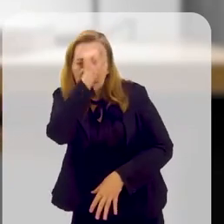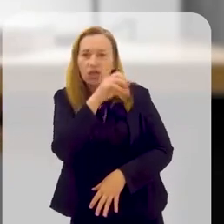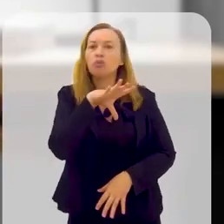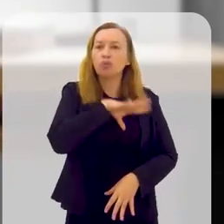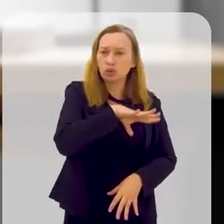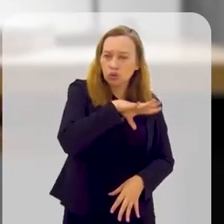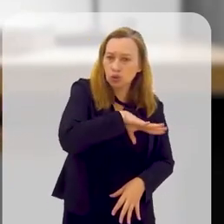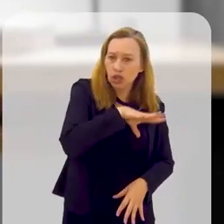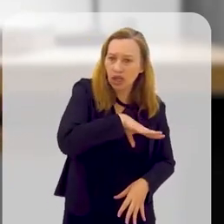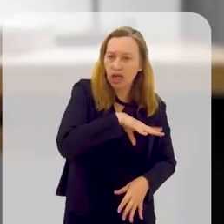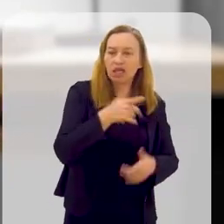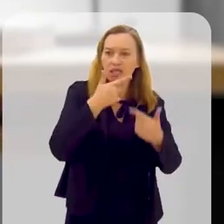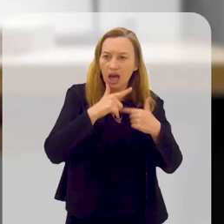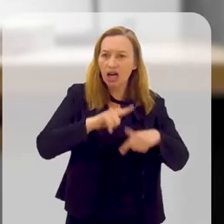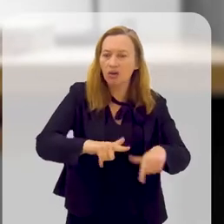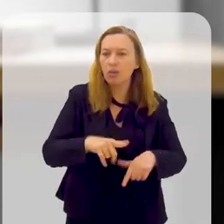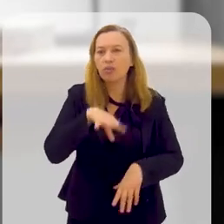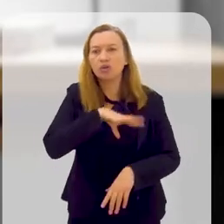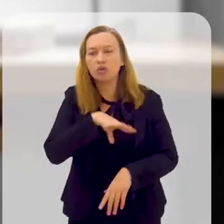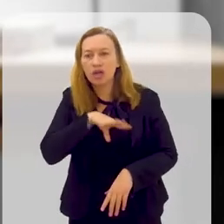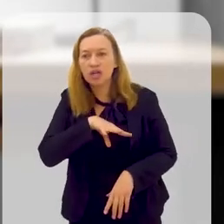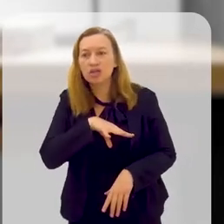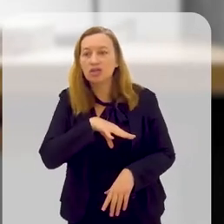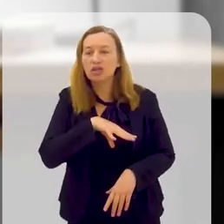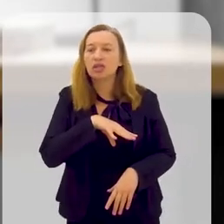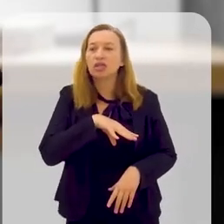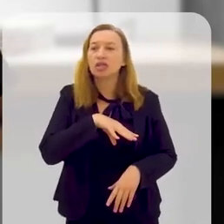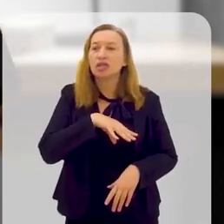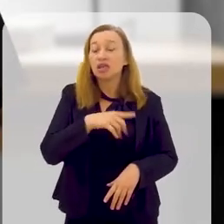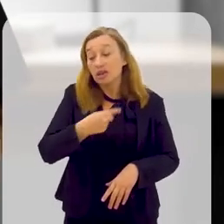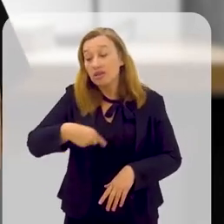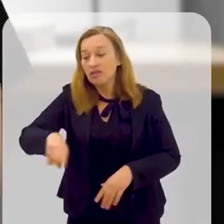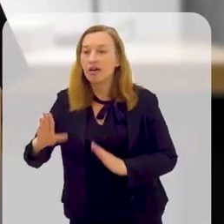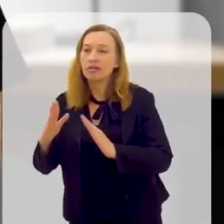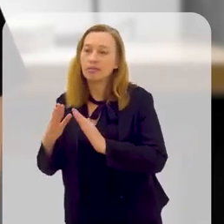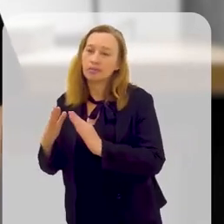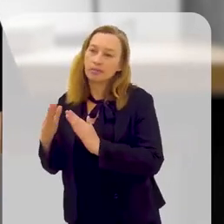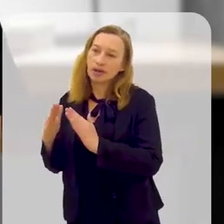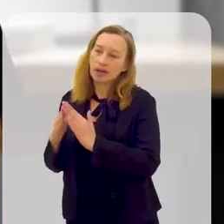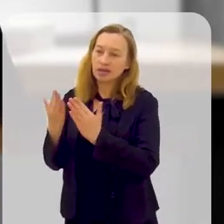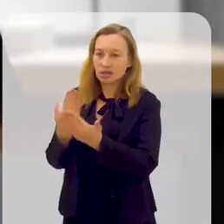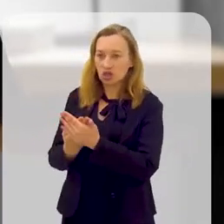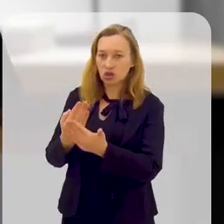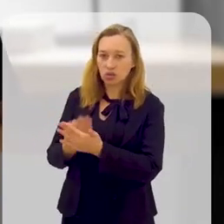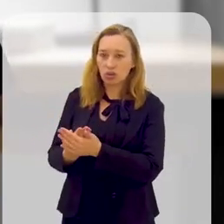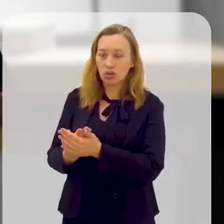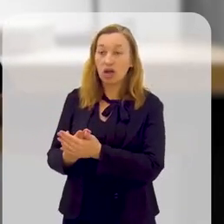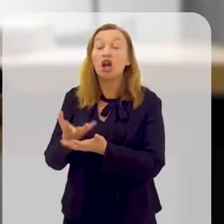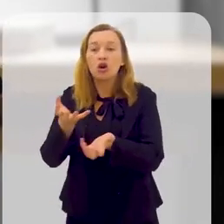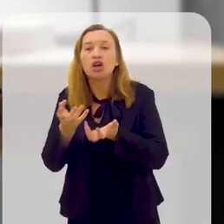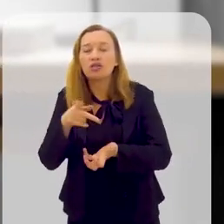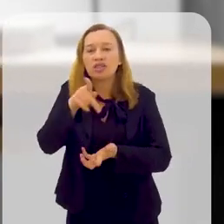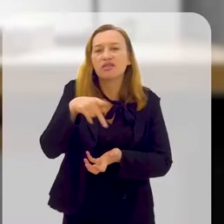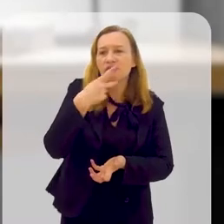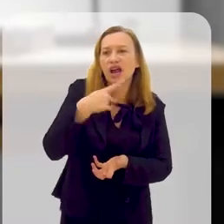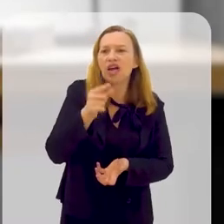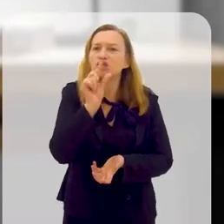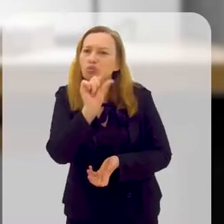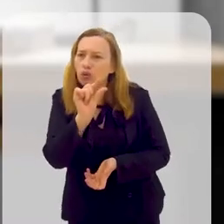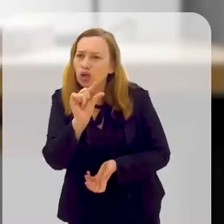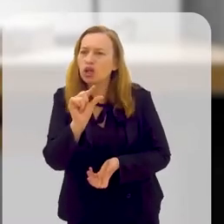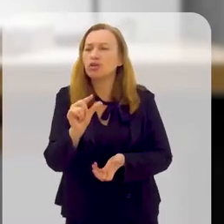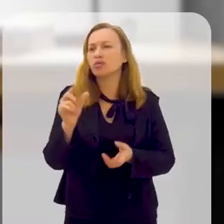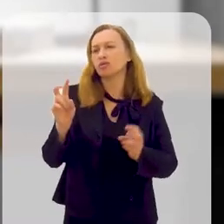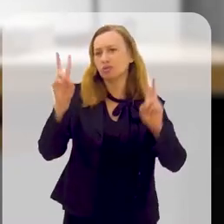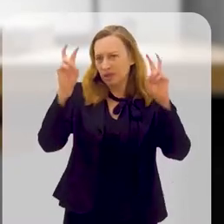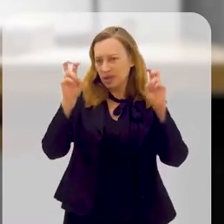que já aprenderam o português vamos dizer assim língua portuguesa e que vão para sala de aula então eu queria que você falasse